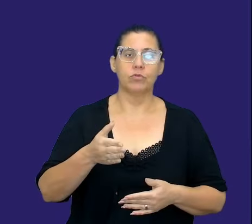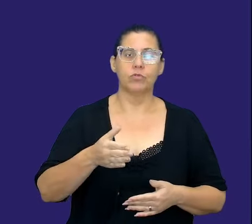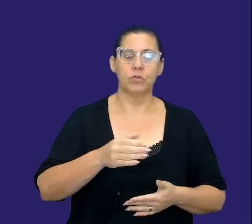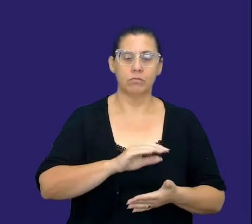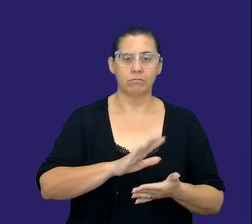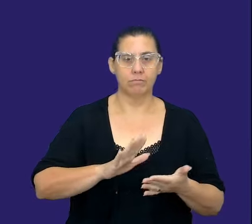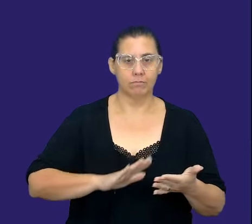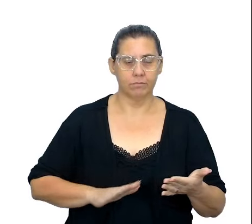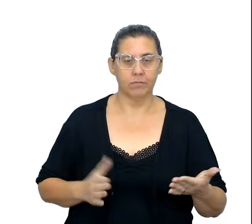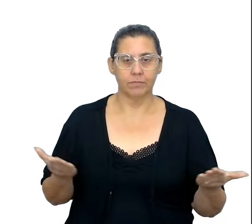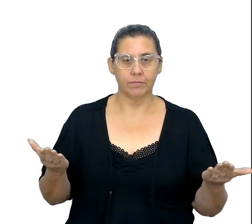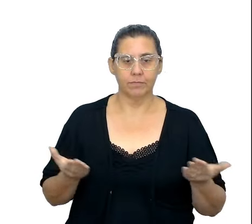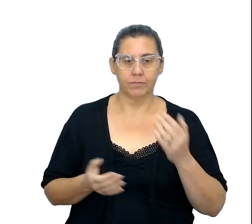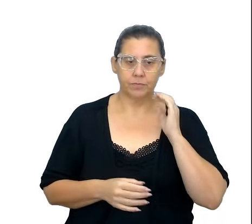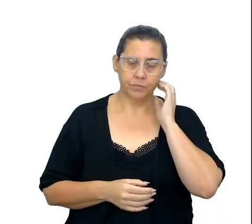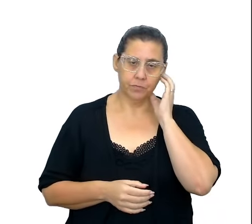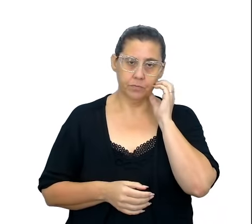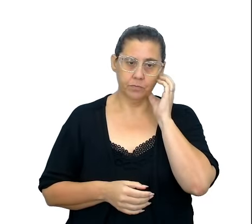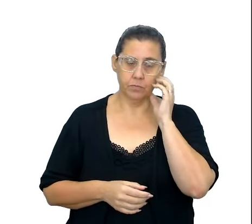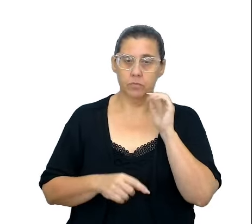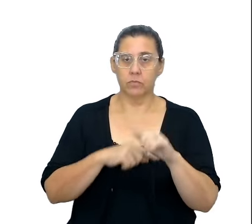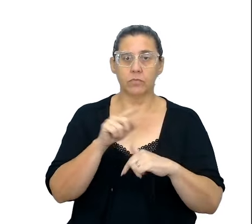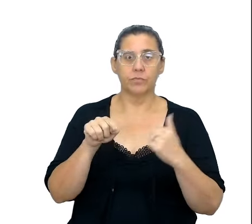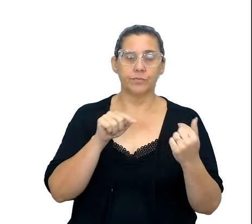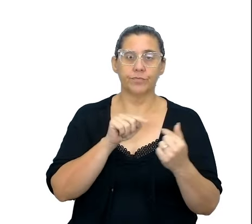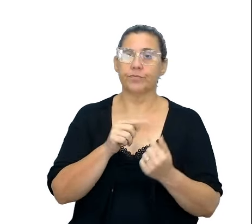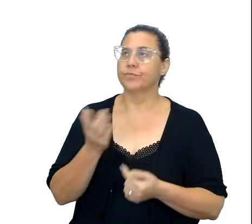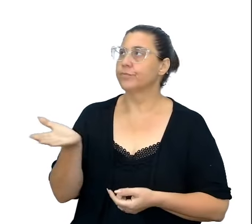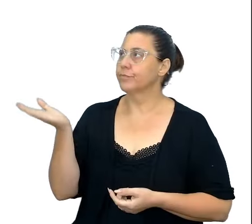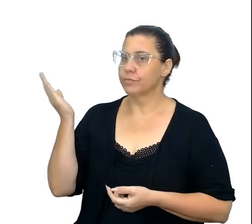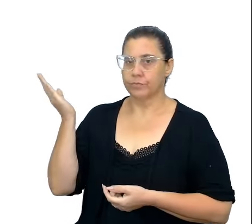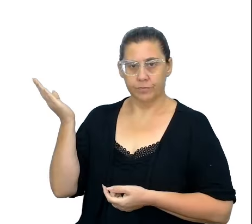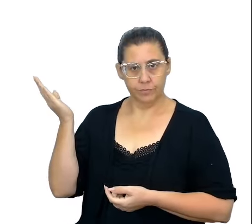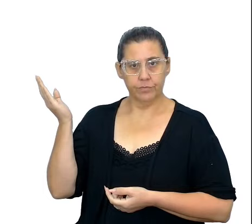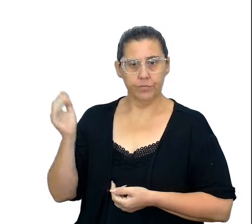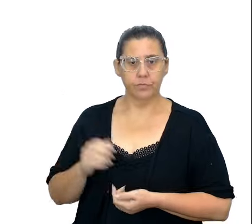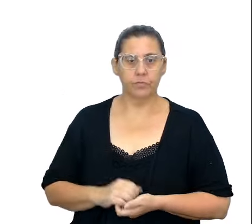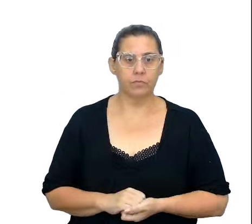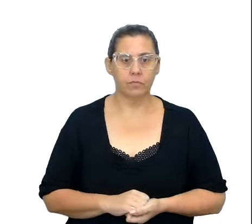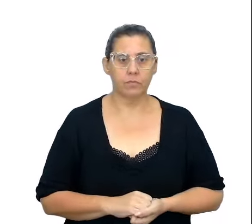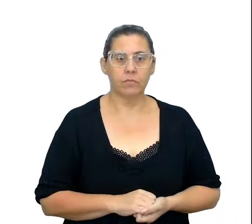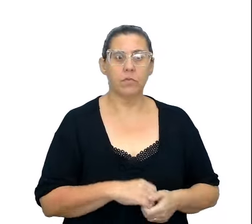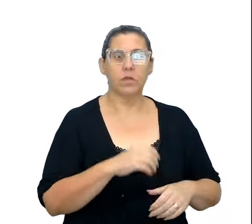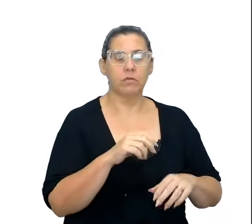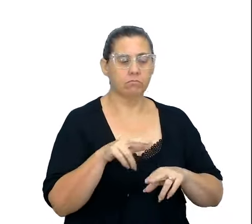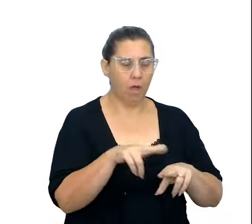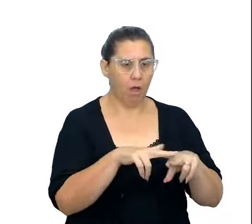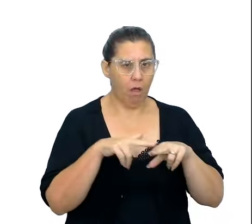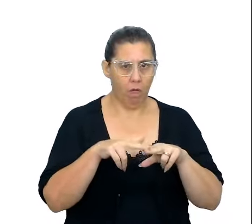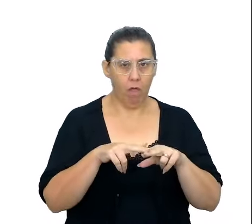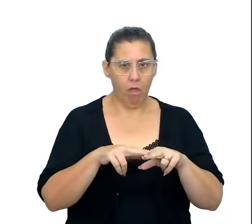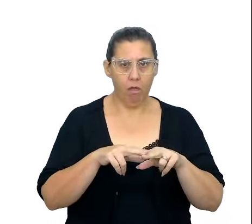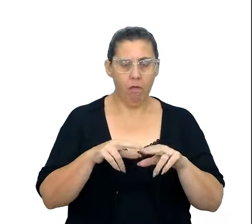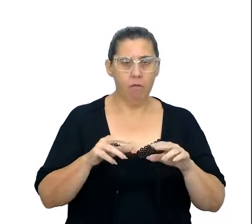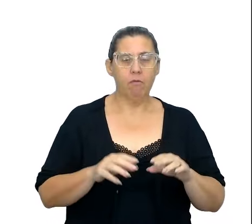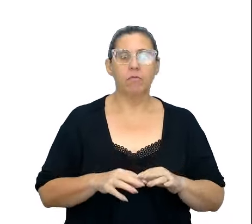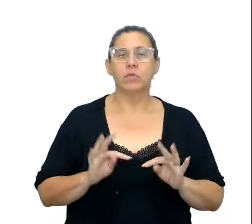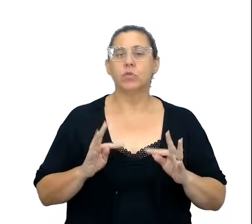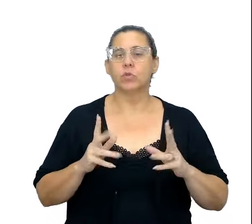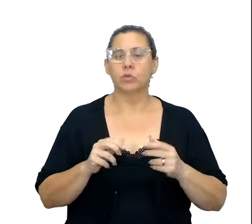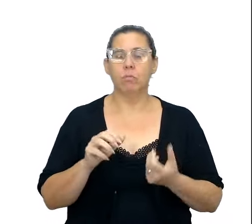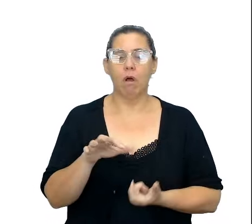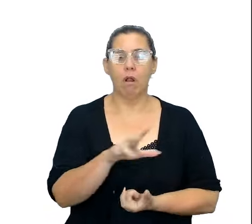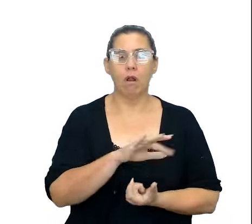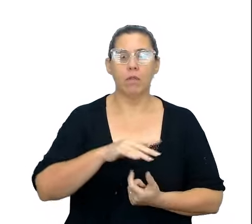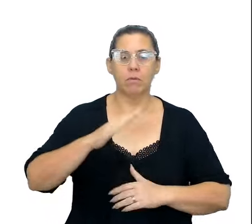de hoje. Quais os objetivos, então, da nossa formação? Revisar aspectos teóricos relativos ao letramento